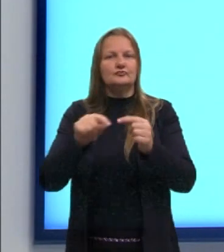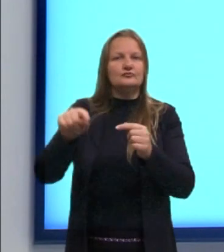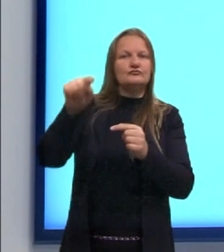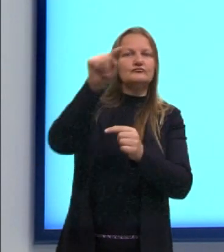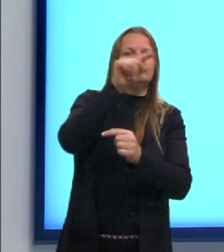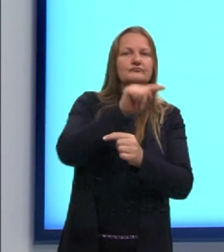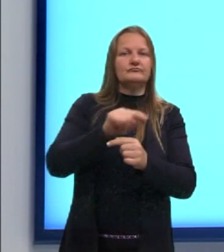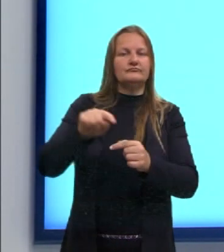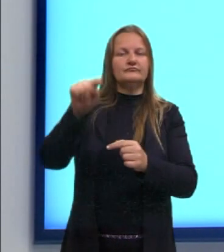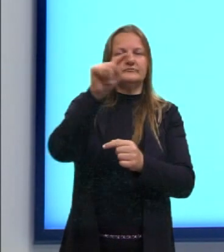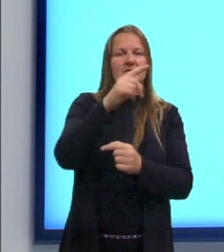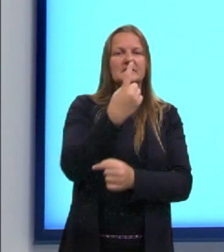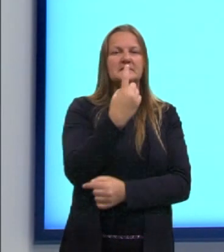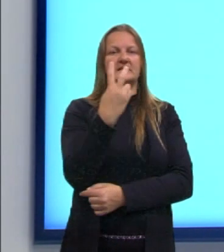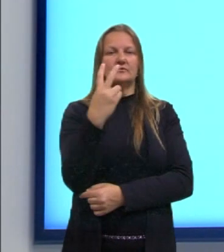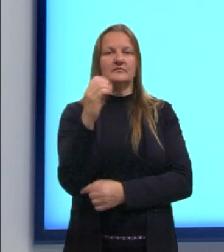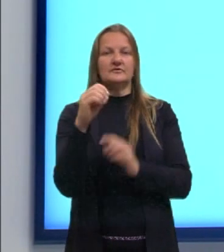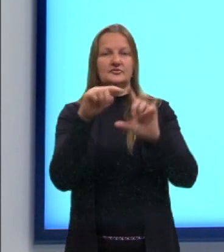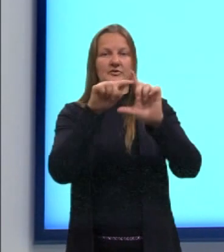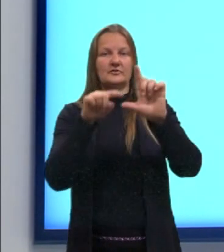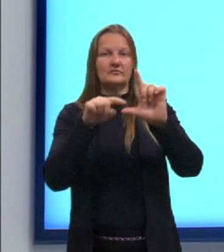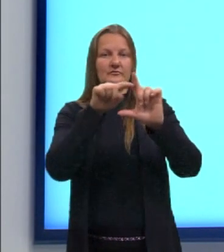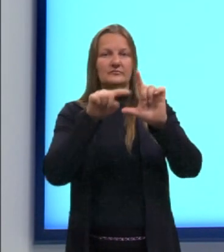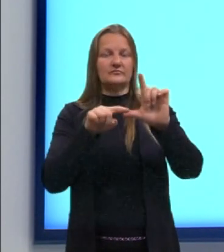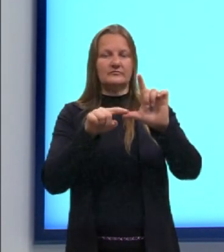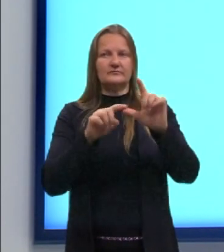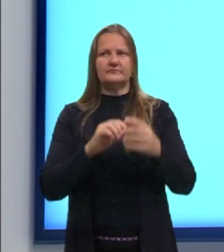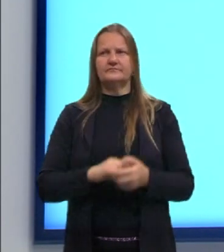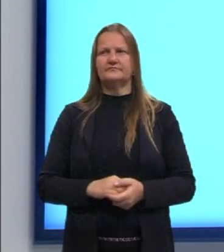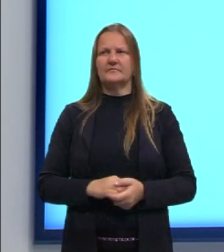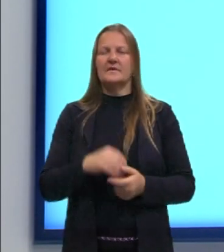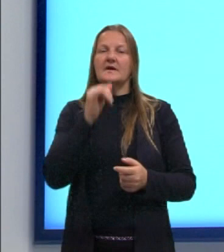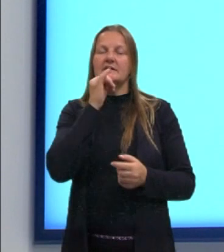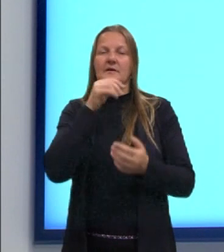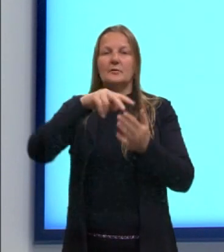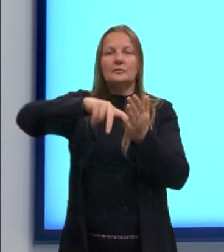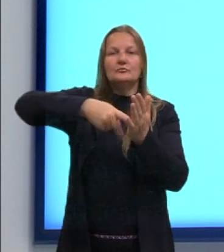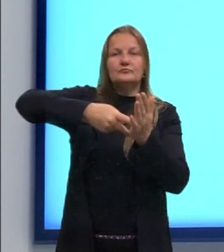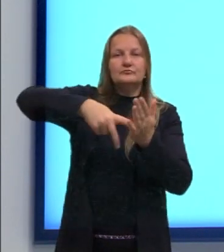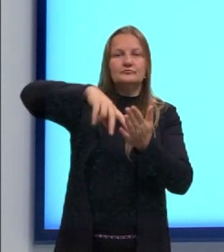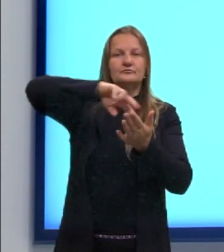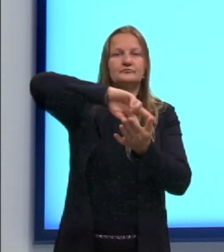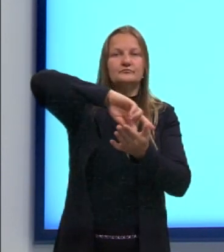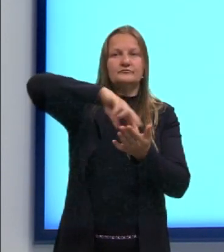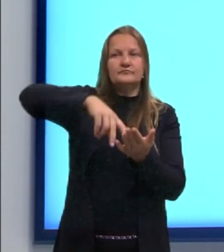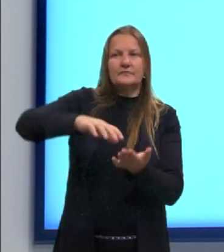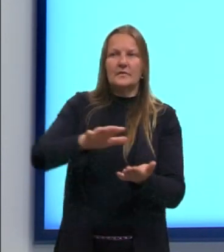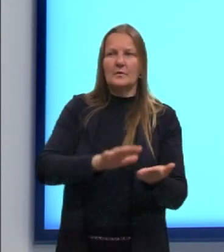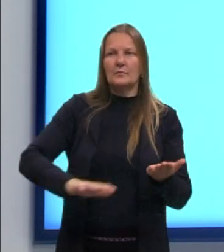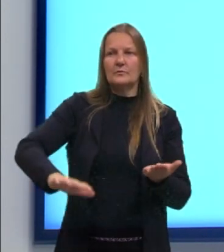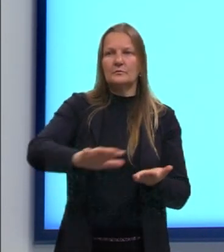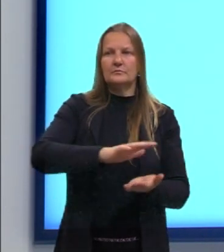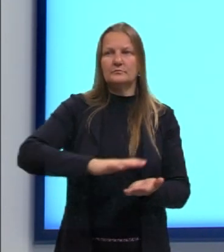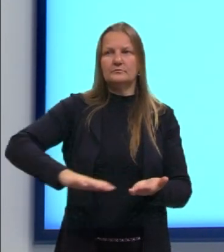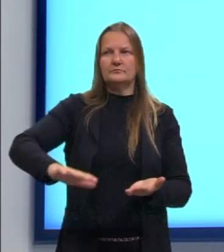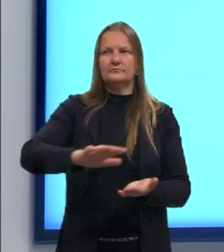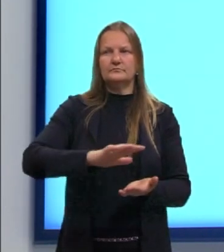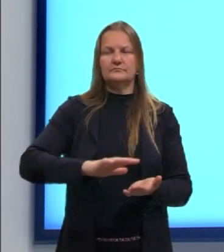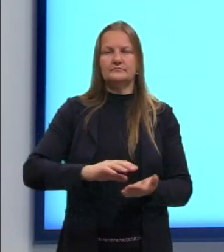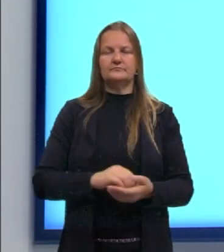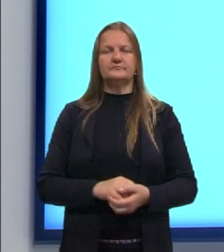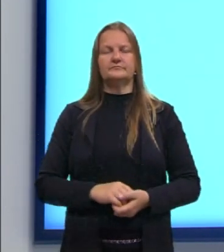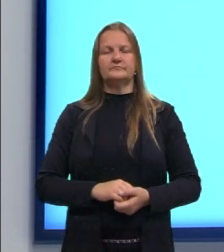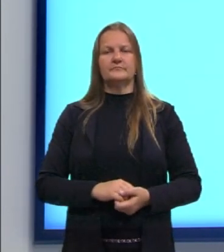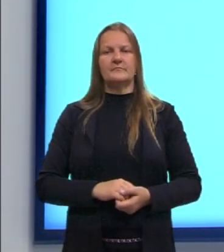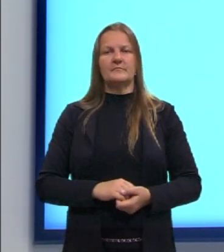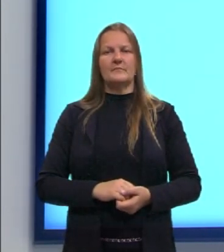é de 120 graus. Aqui nós temos então o plano cartesiano, né?